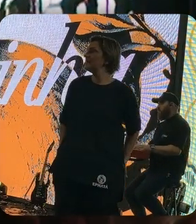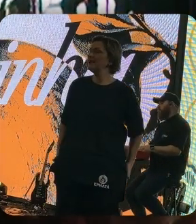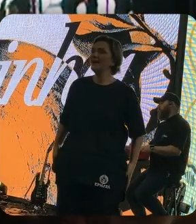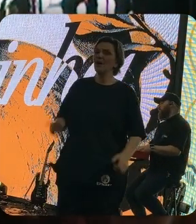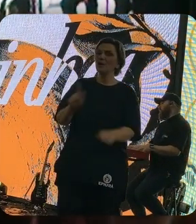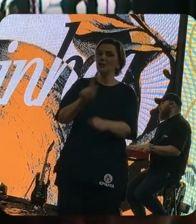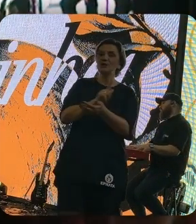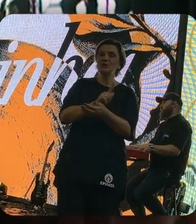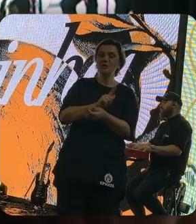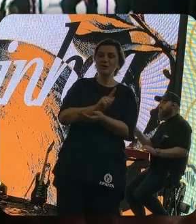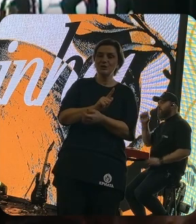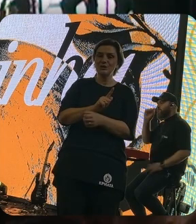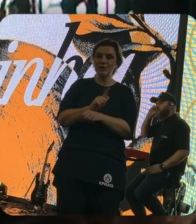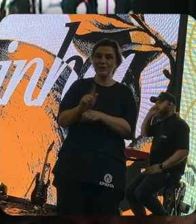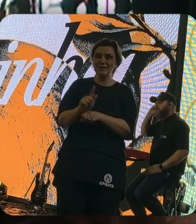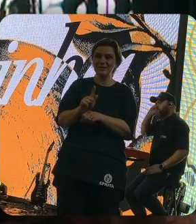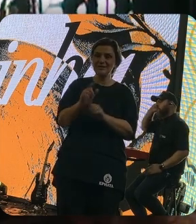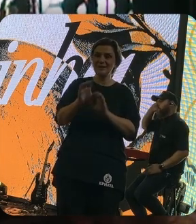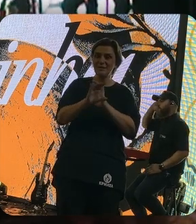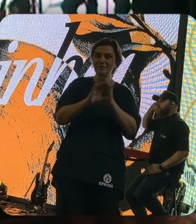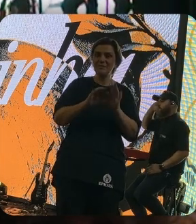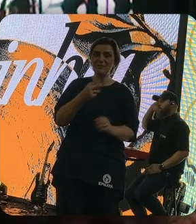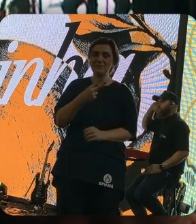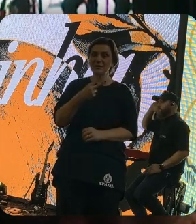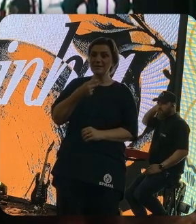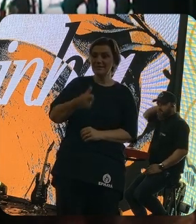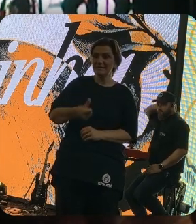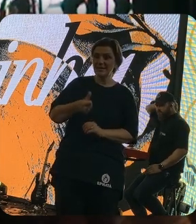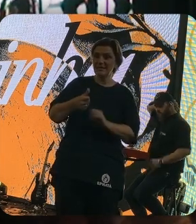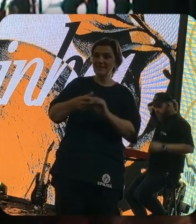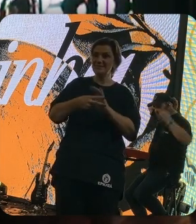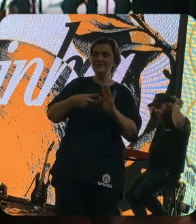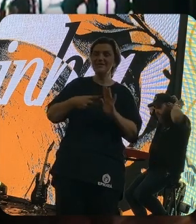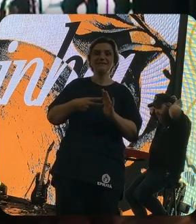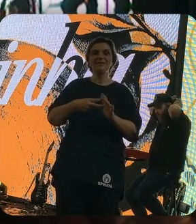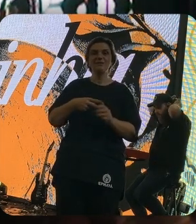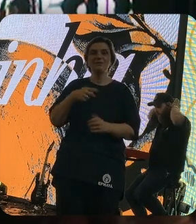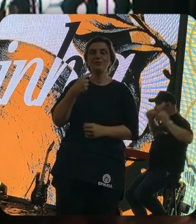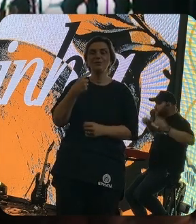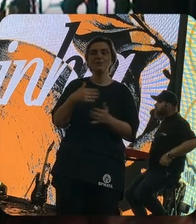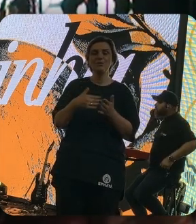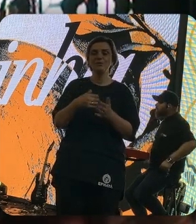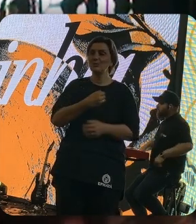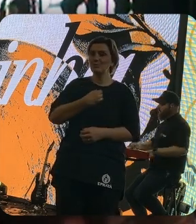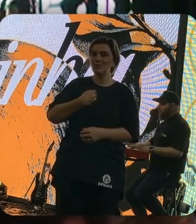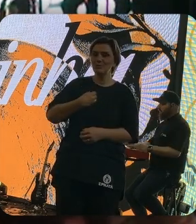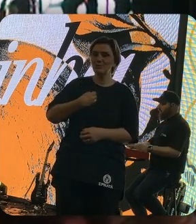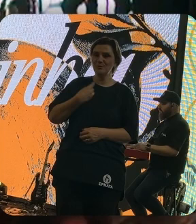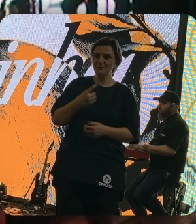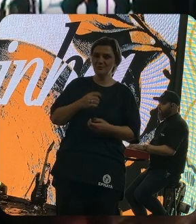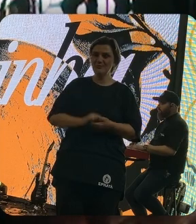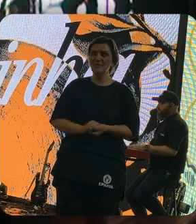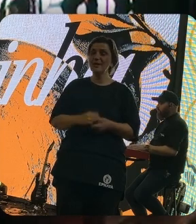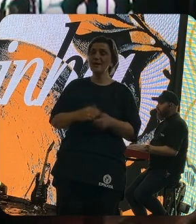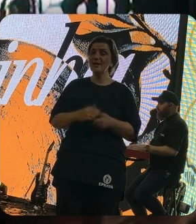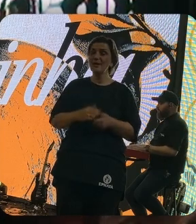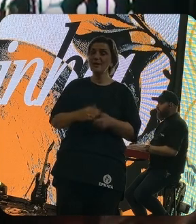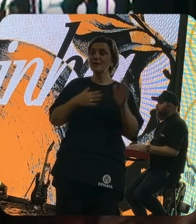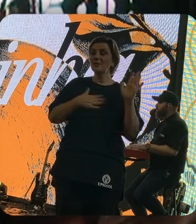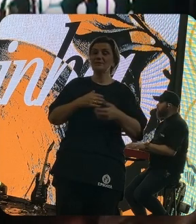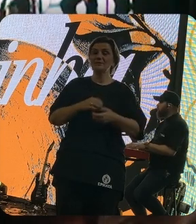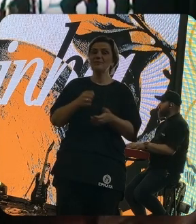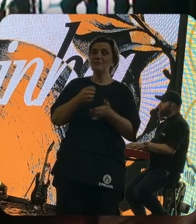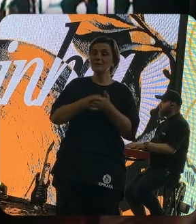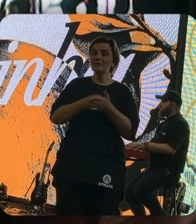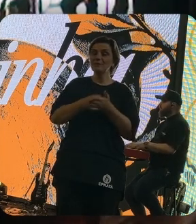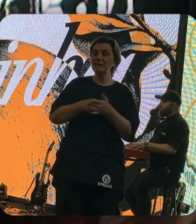Gênesis, capítulo 26, a partir do versículo número 1. Eu prometo para você que eu vou tentar